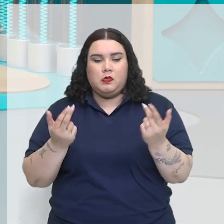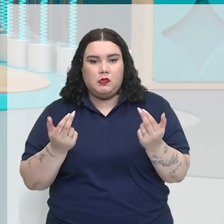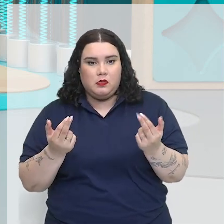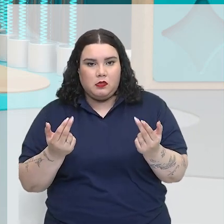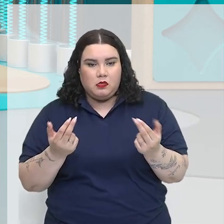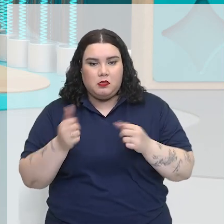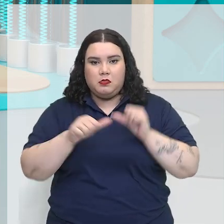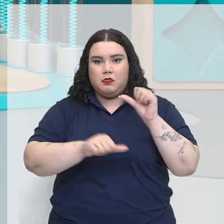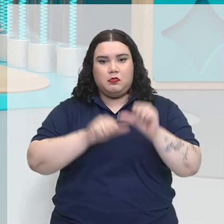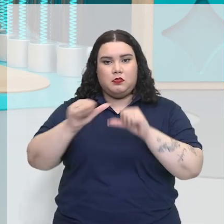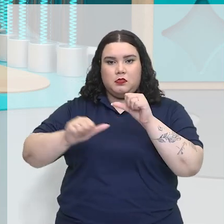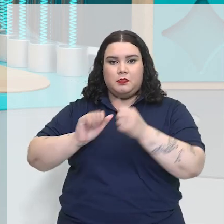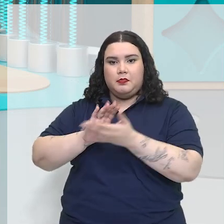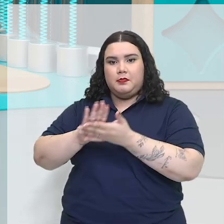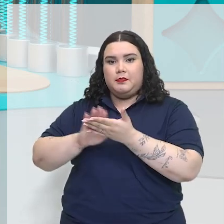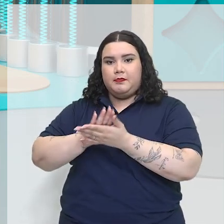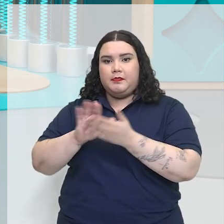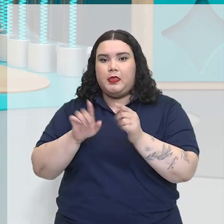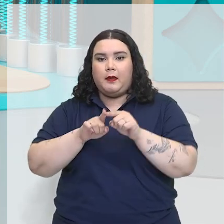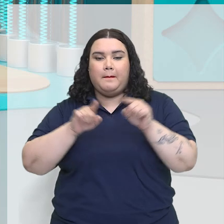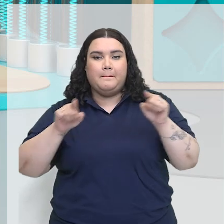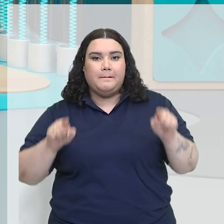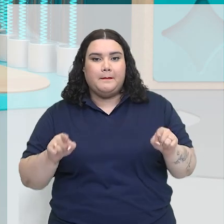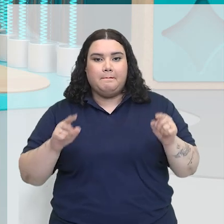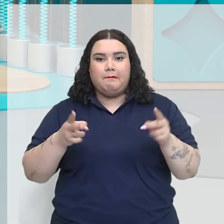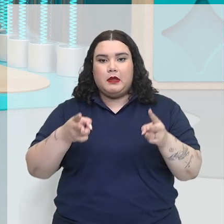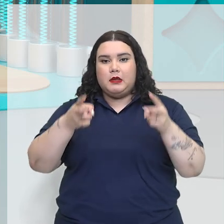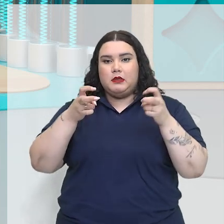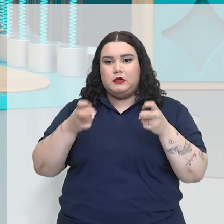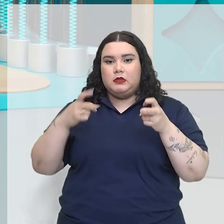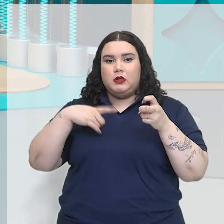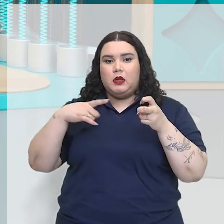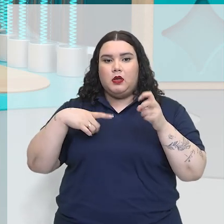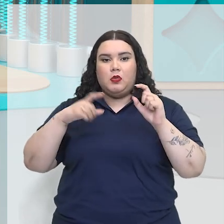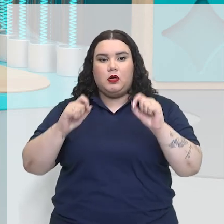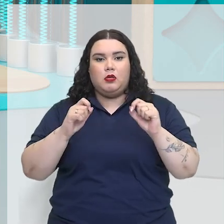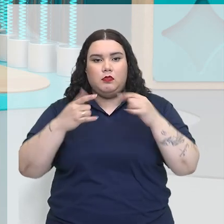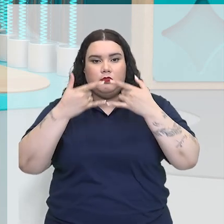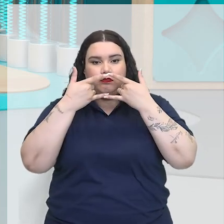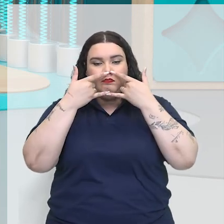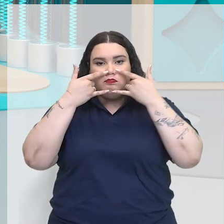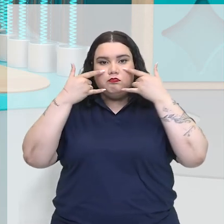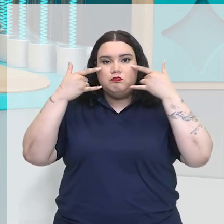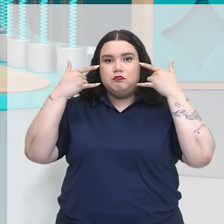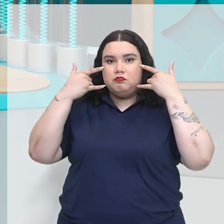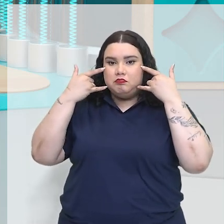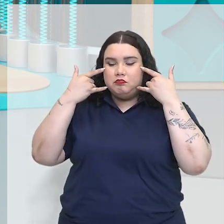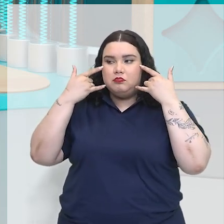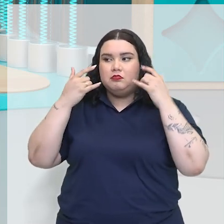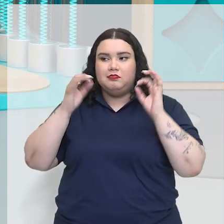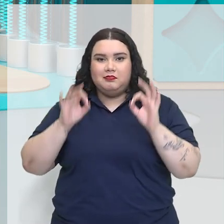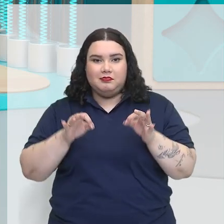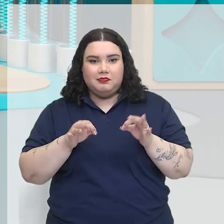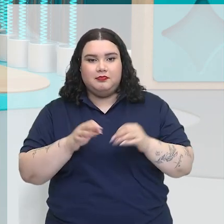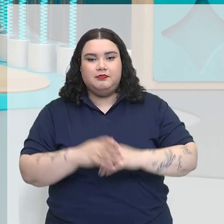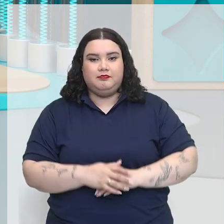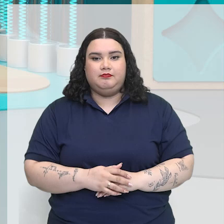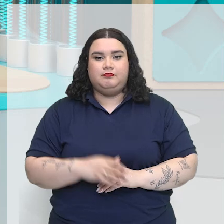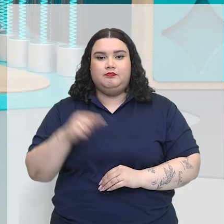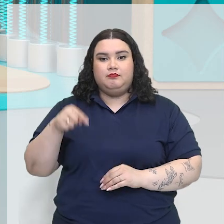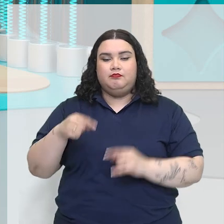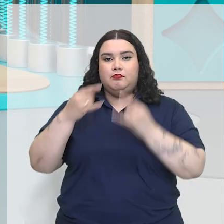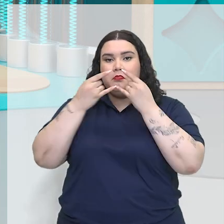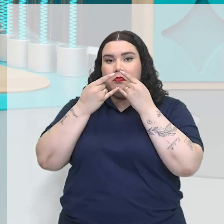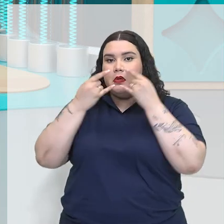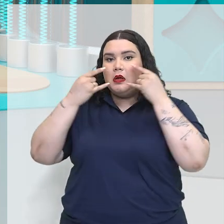não tem nenhuma modificação, mas a gente percebe que tem uma máscara no rosto dela, né? Essa